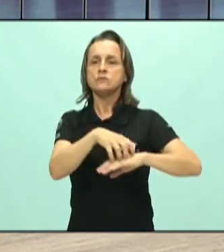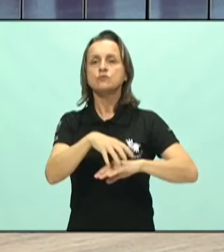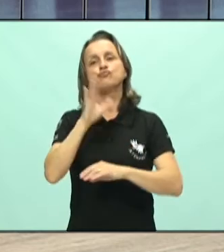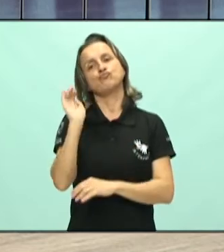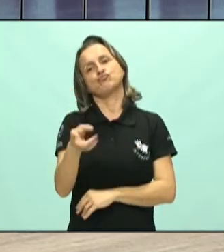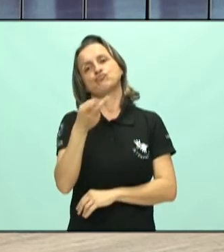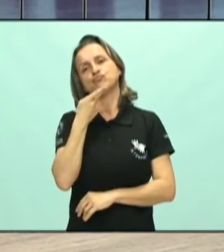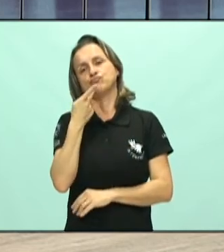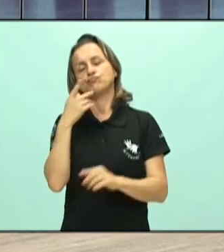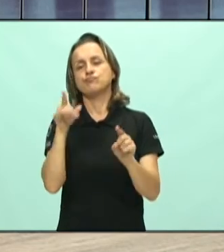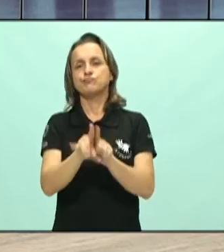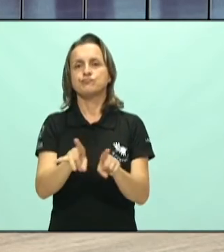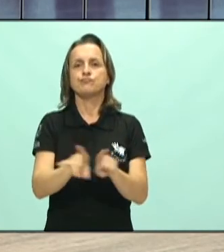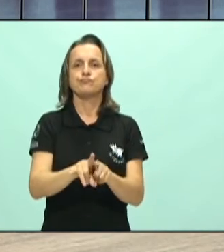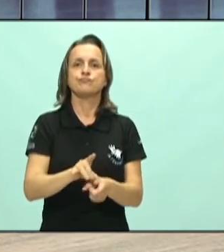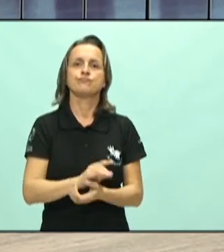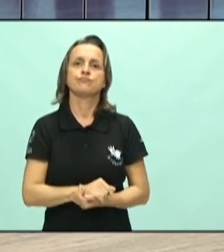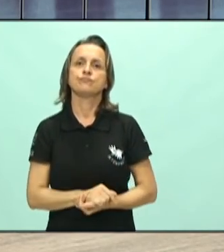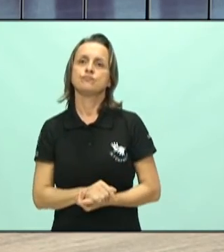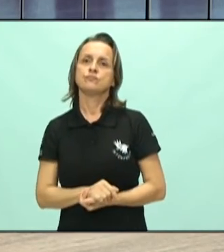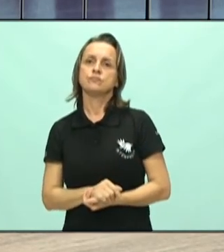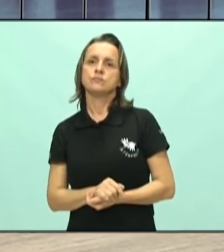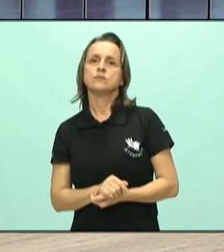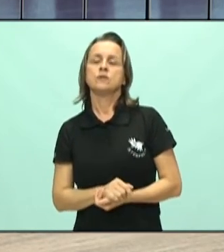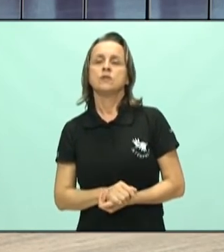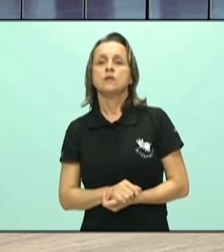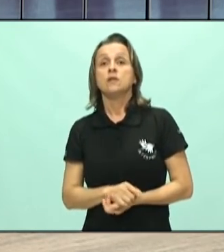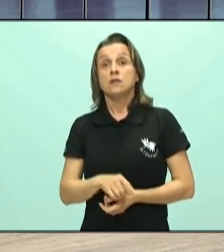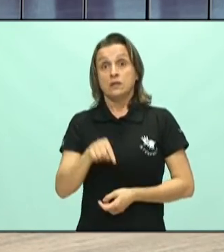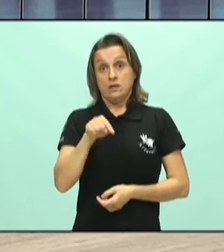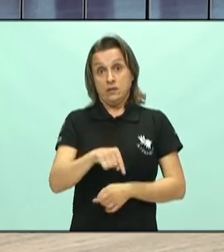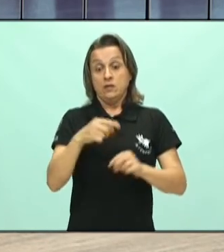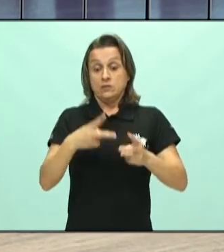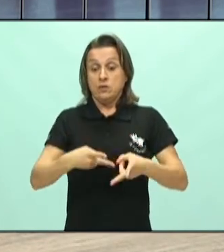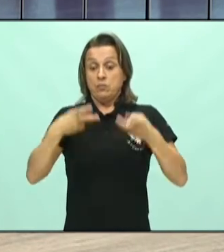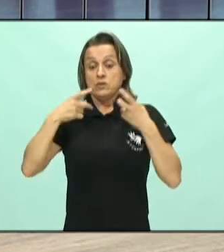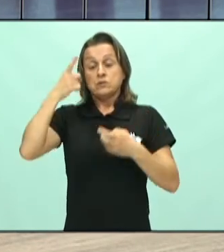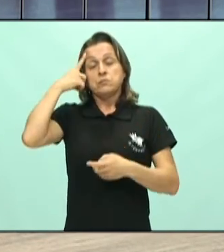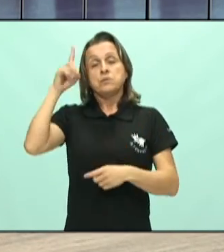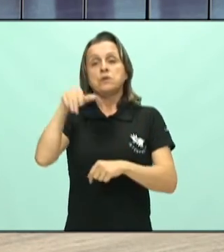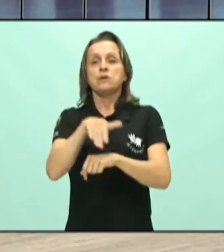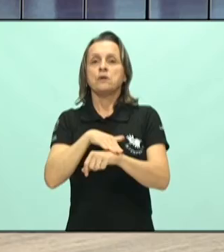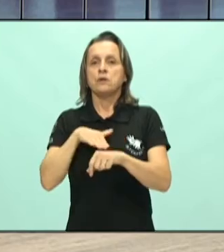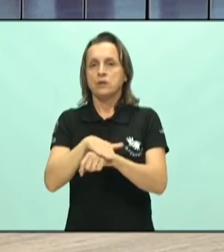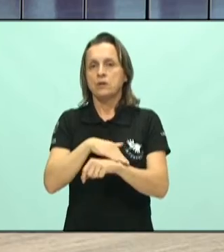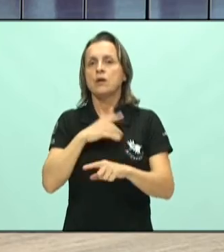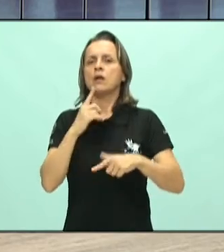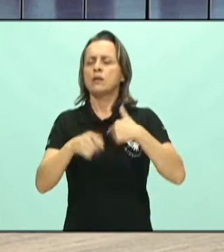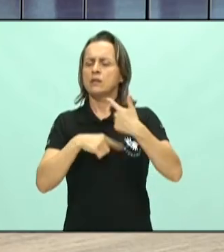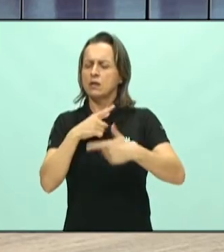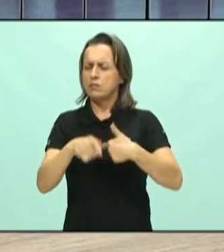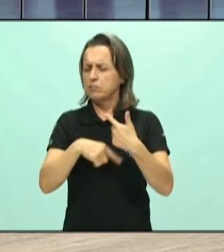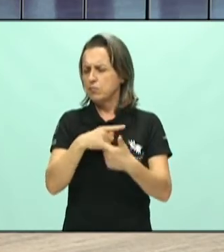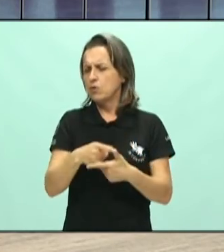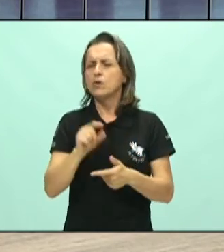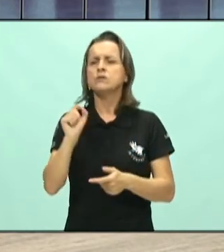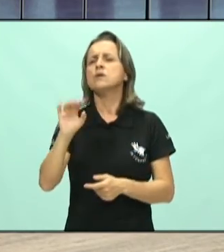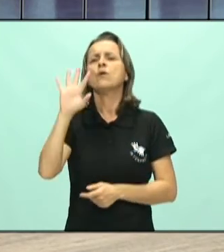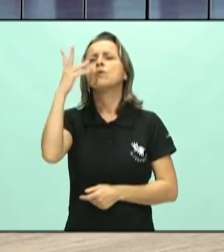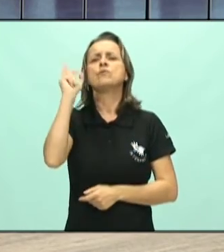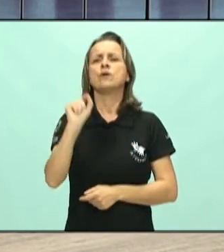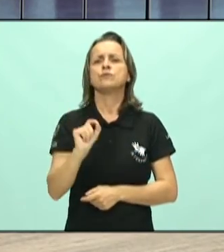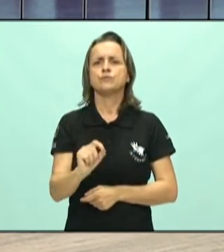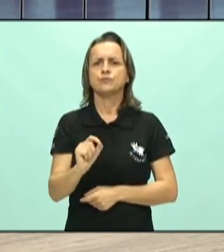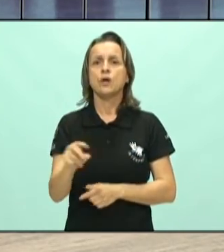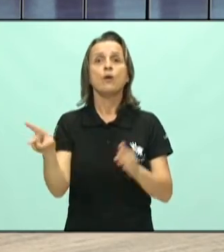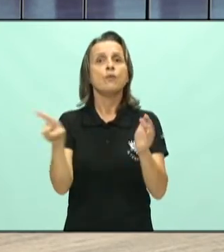também. Então, isso ficou verificado naquele dia, nas conversas. Depois, só que o que acontece? O que aconteceu?